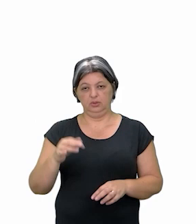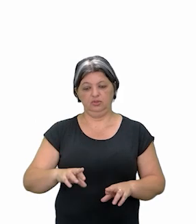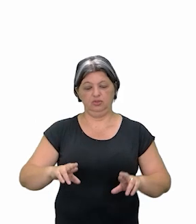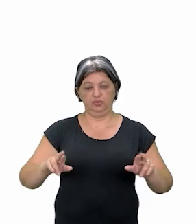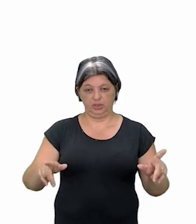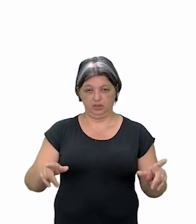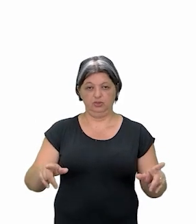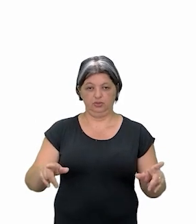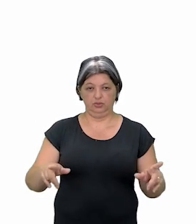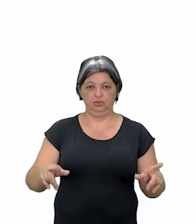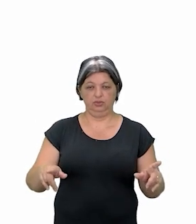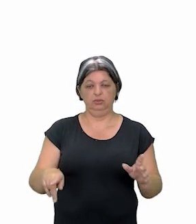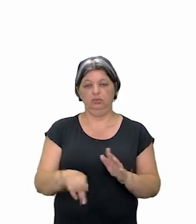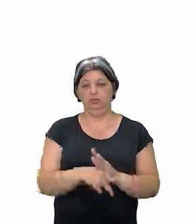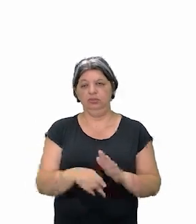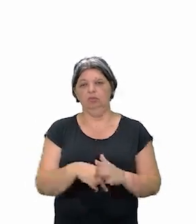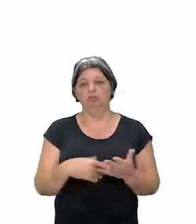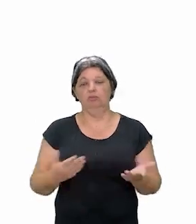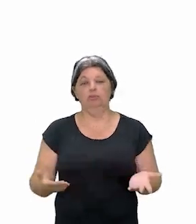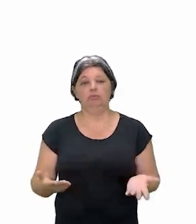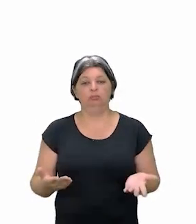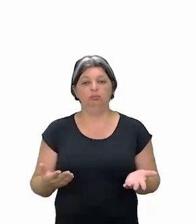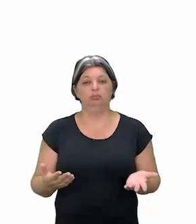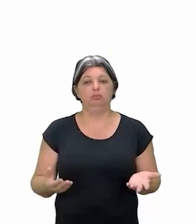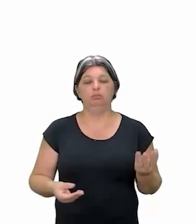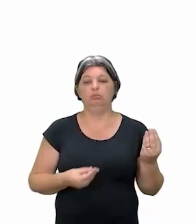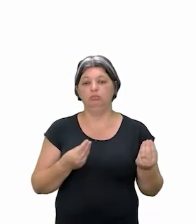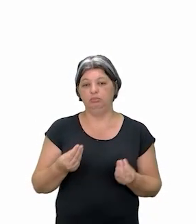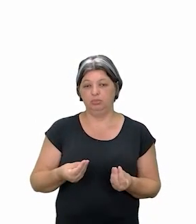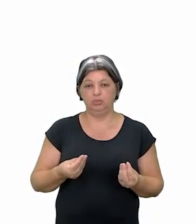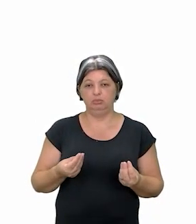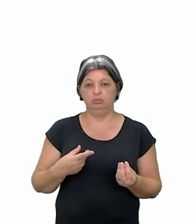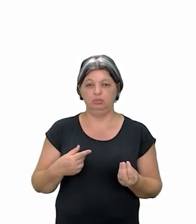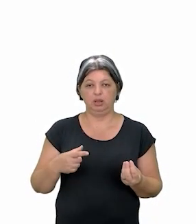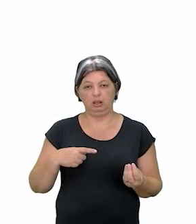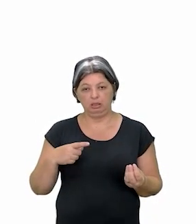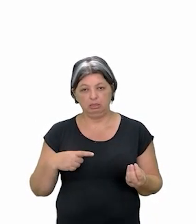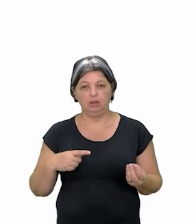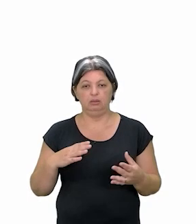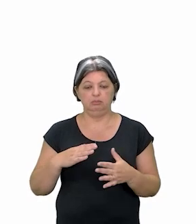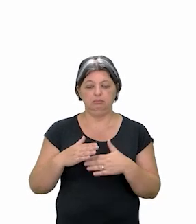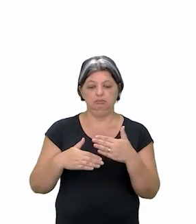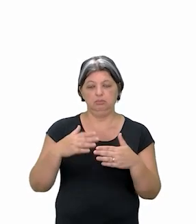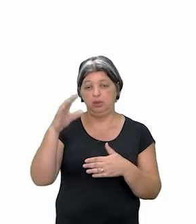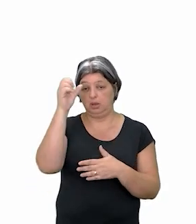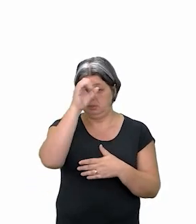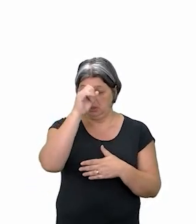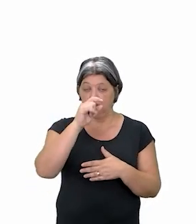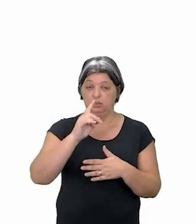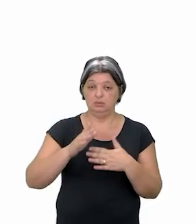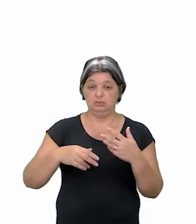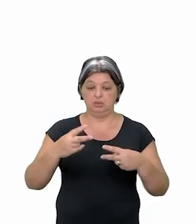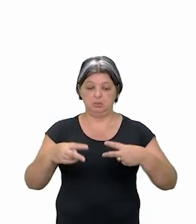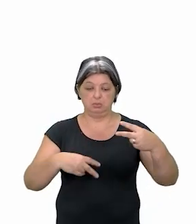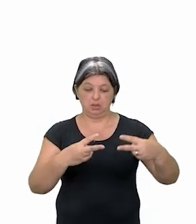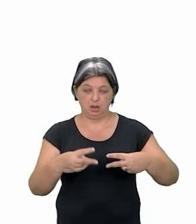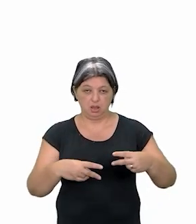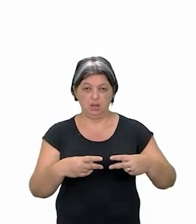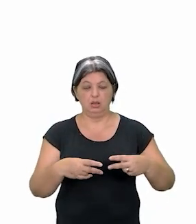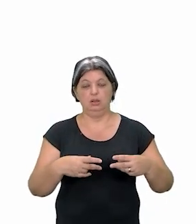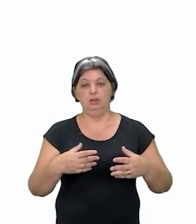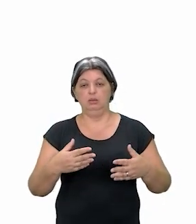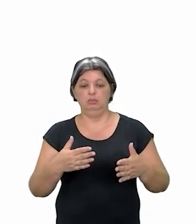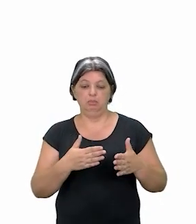entre elas, porque ela vai ser concomitante, conforme vai tendo aprendizagem, ao longo do bimestre, a gente vai identificando